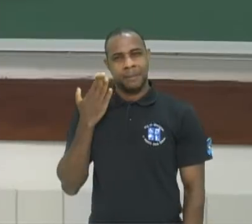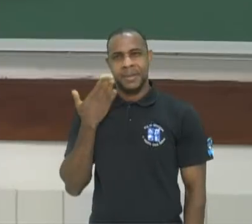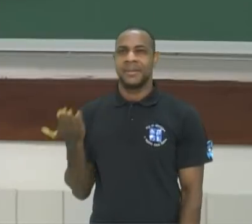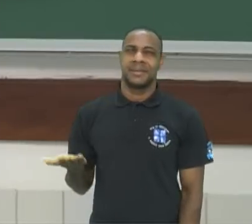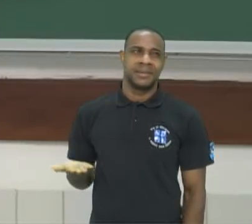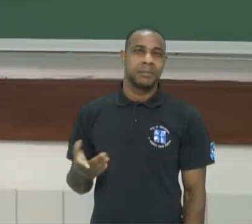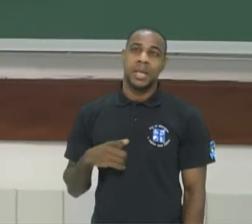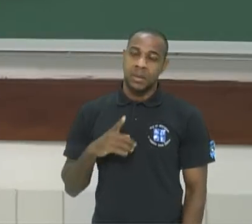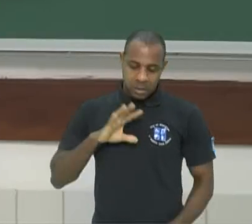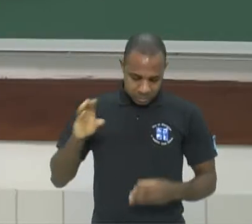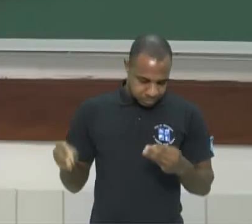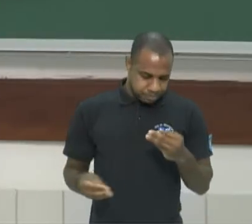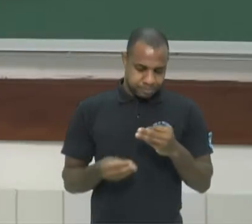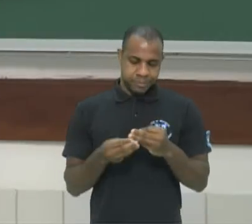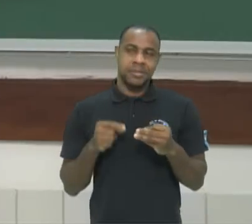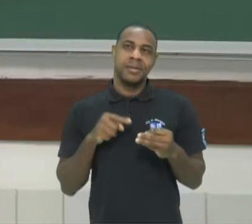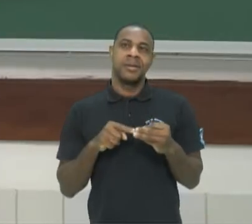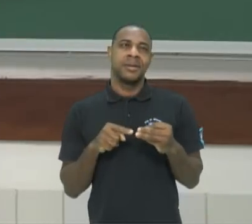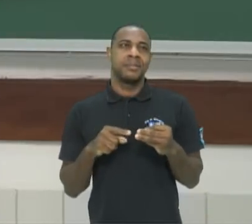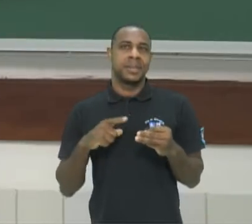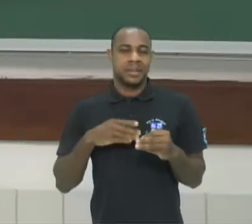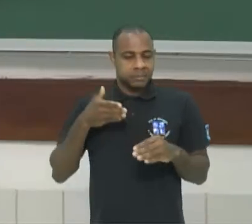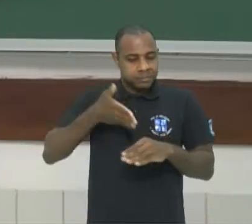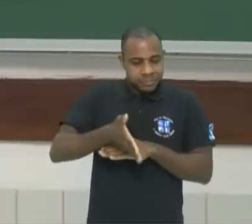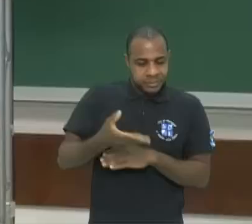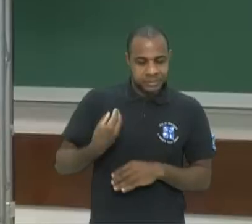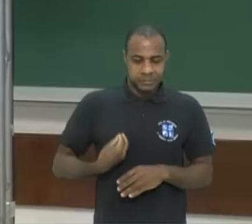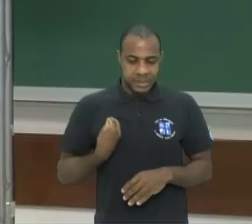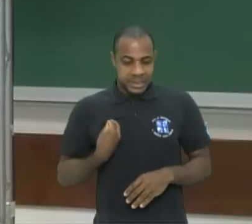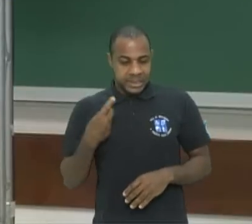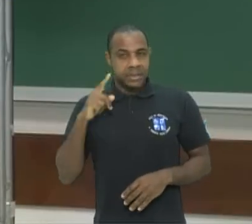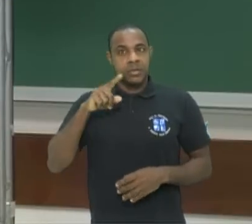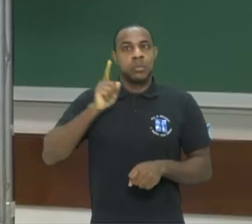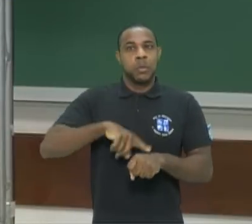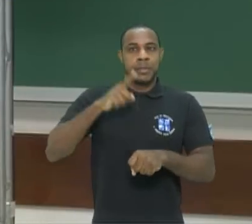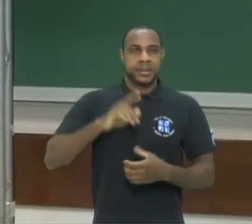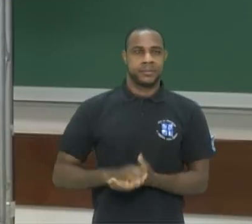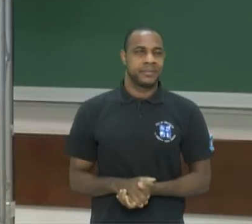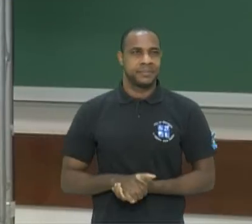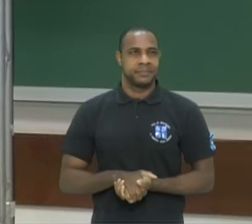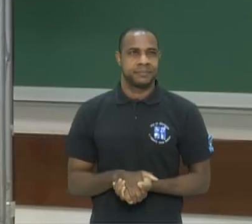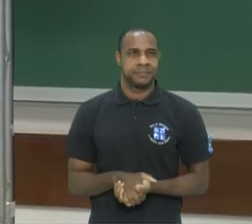estar inserido nesse momento nosso aí.